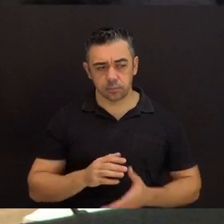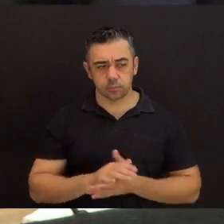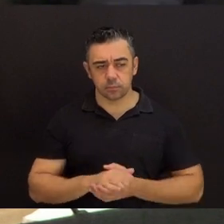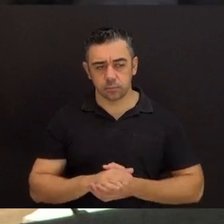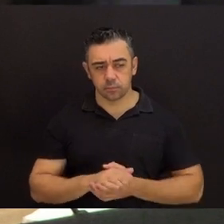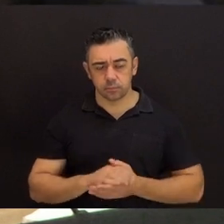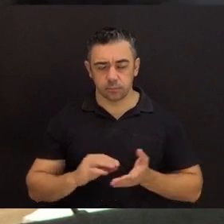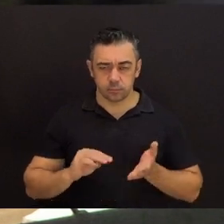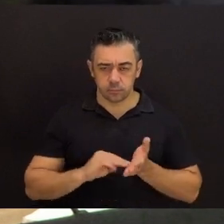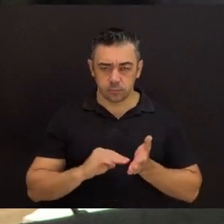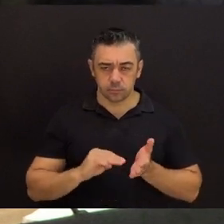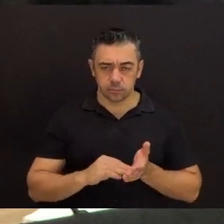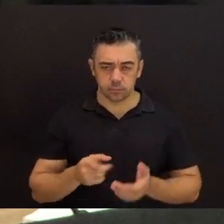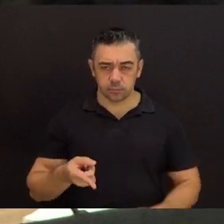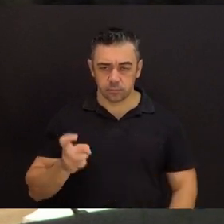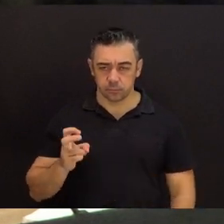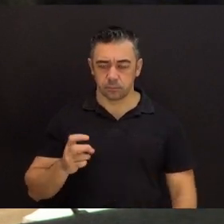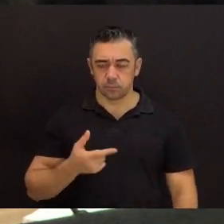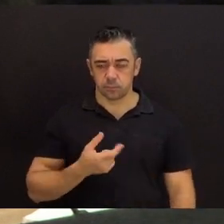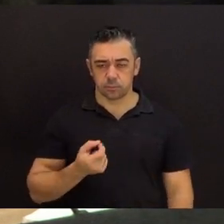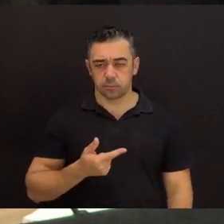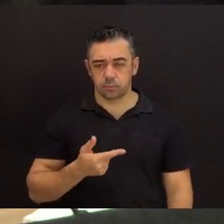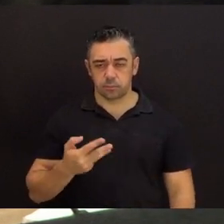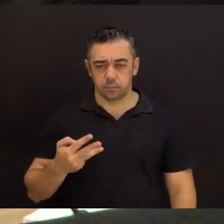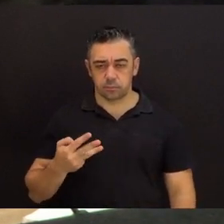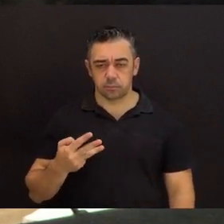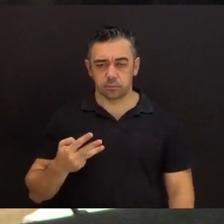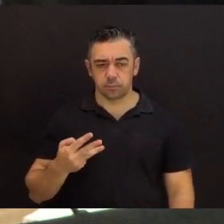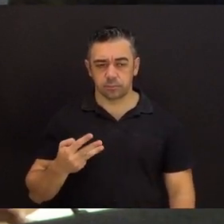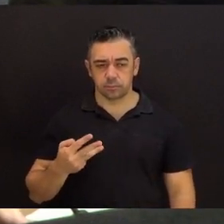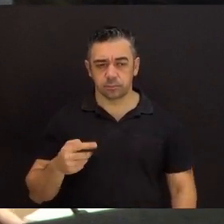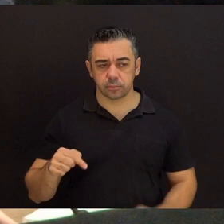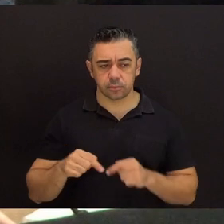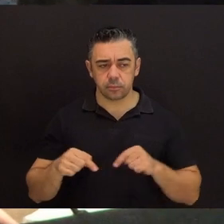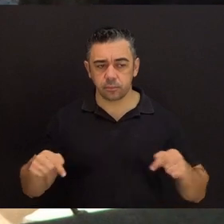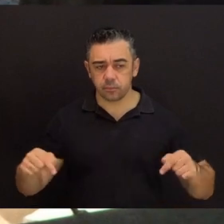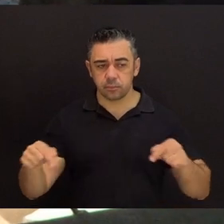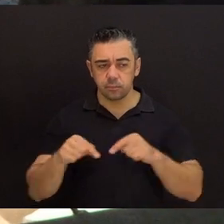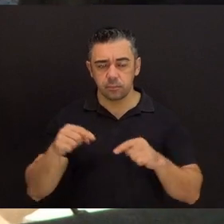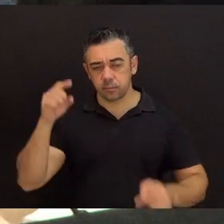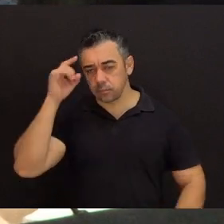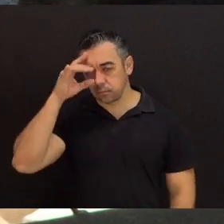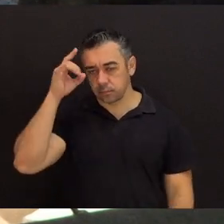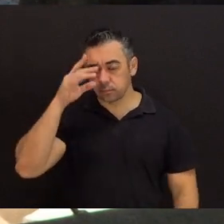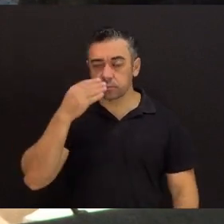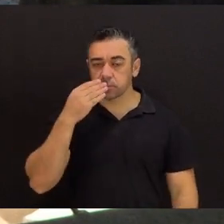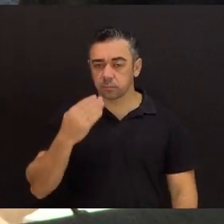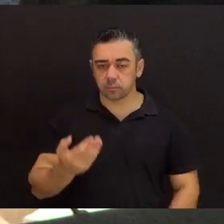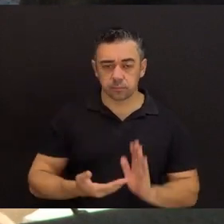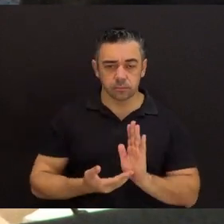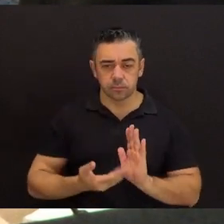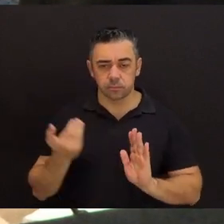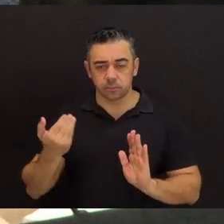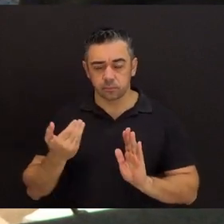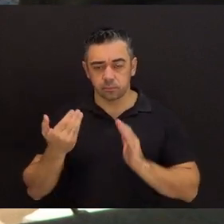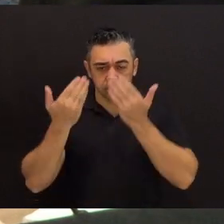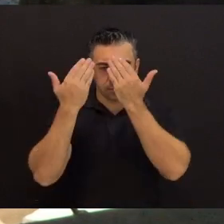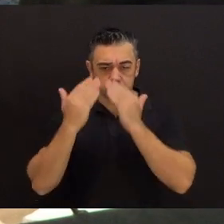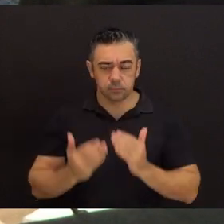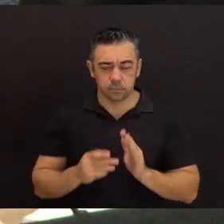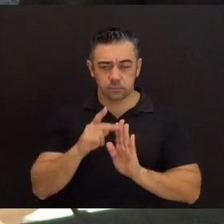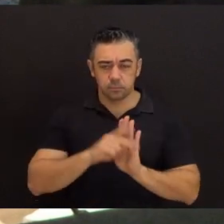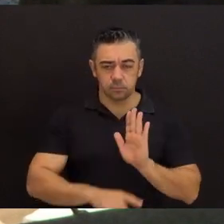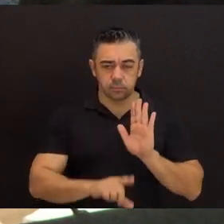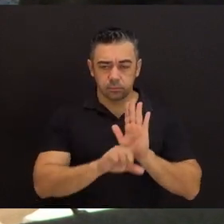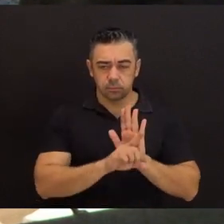memorando 15 2023 do gabinete Vereador Juliano Martins solicitando a retirada para melhor análise do projeto de